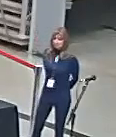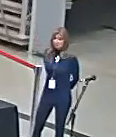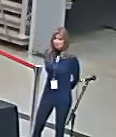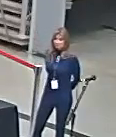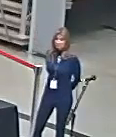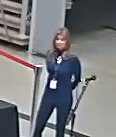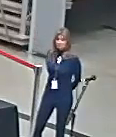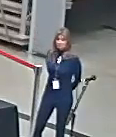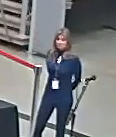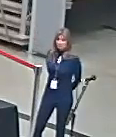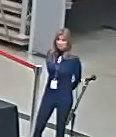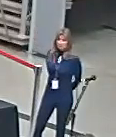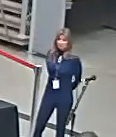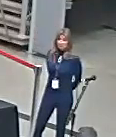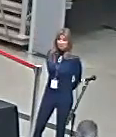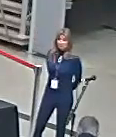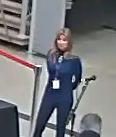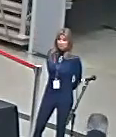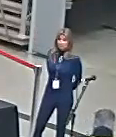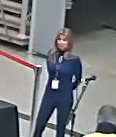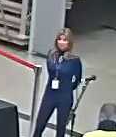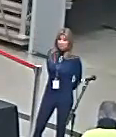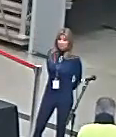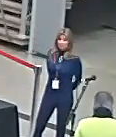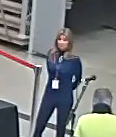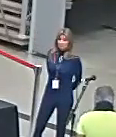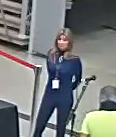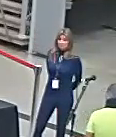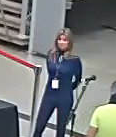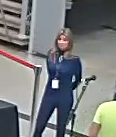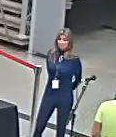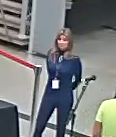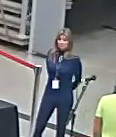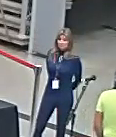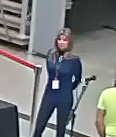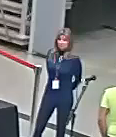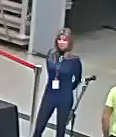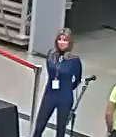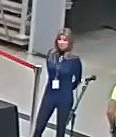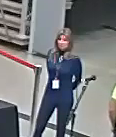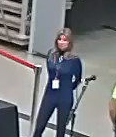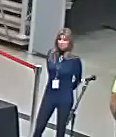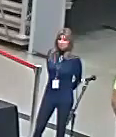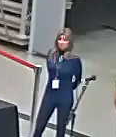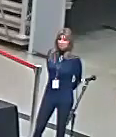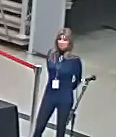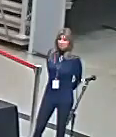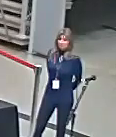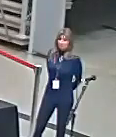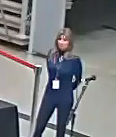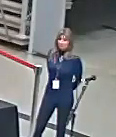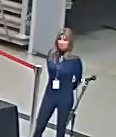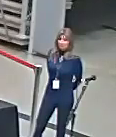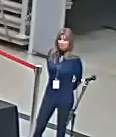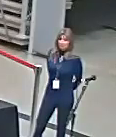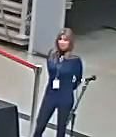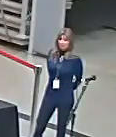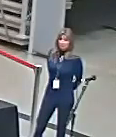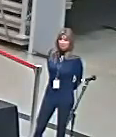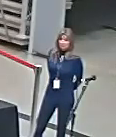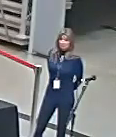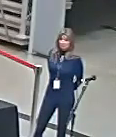demitidos da empresa como qualquer trabalhador Porque empresa não valoriza